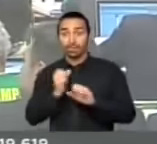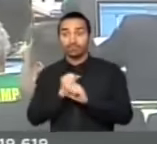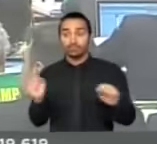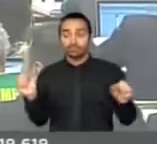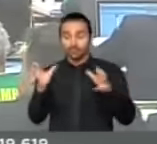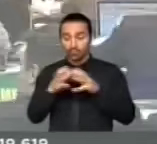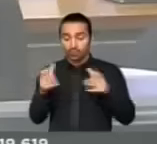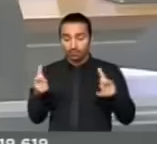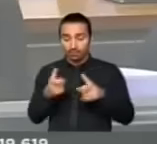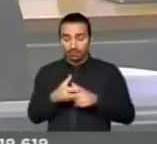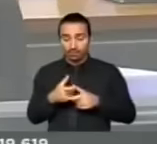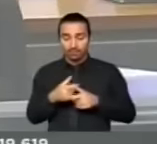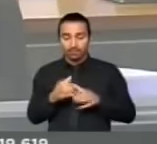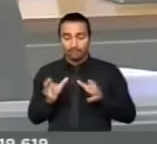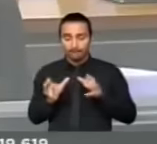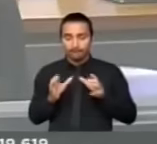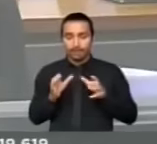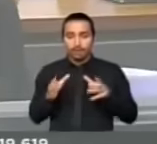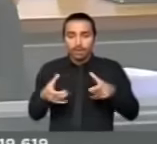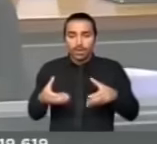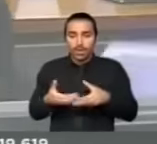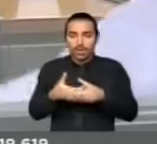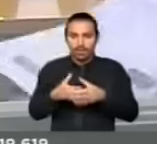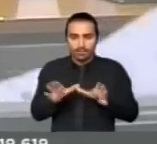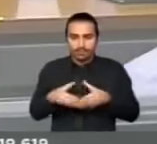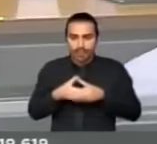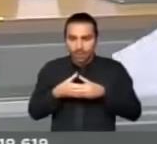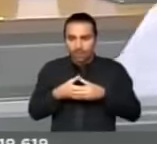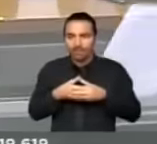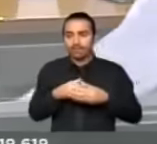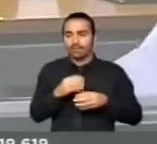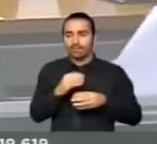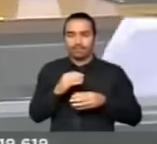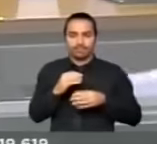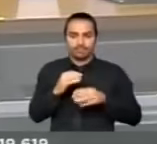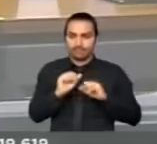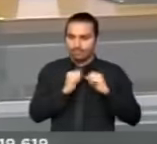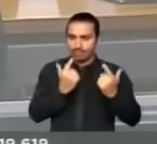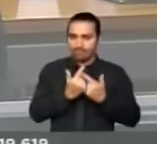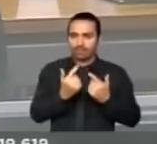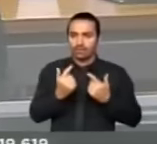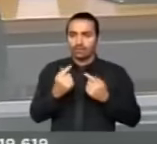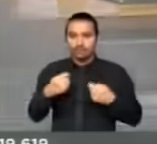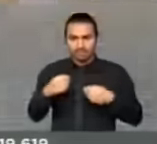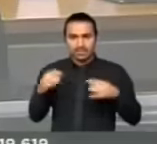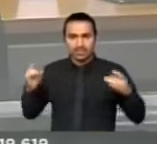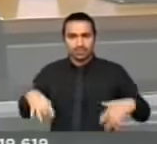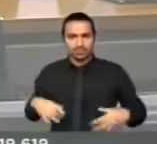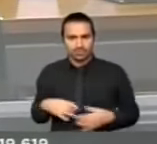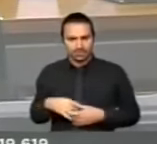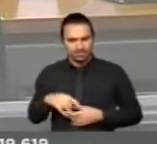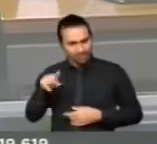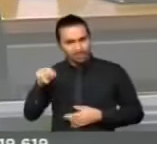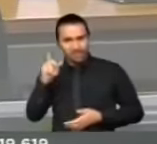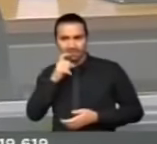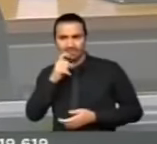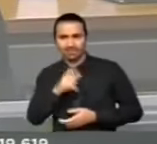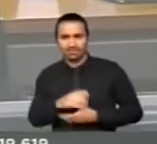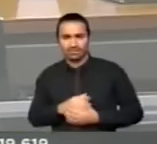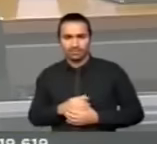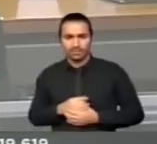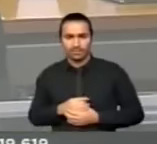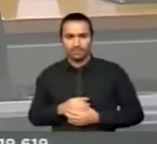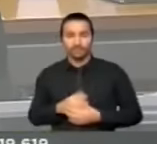minoria no Congresso, na Câmara ou na Assembleia Legislativa, deveria renunciar. Essa é a grande mentira. Eu